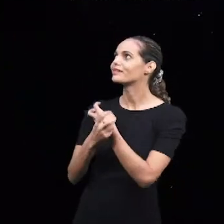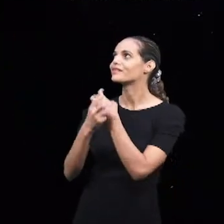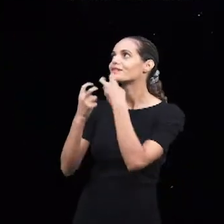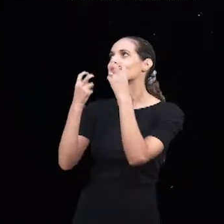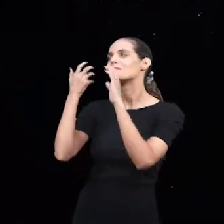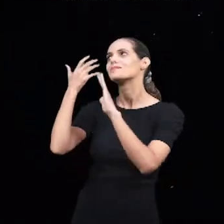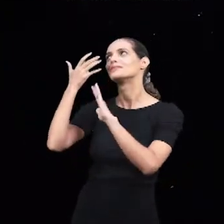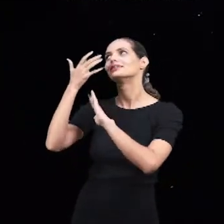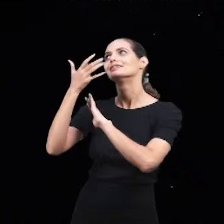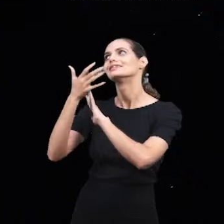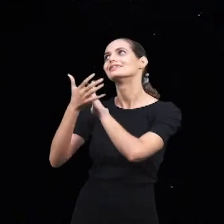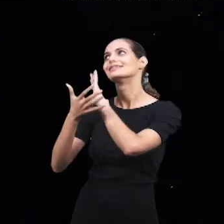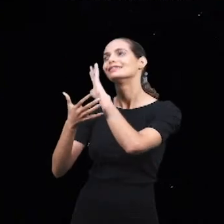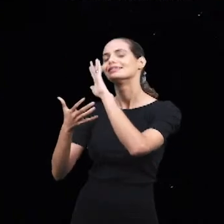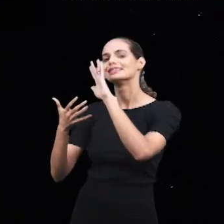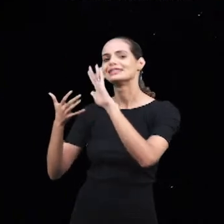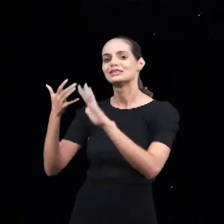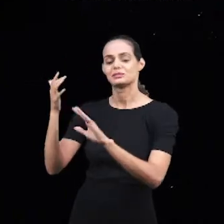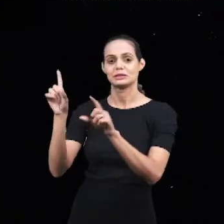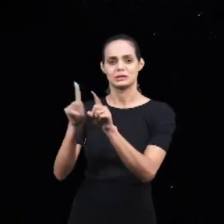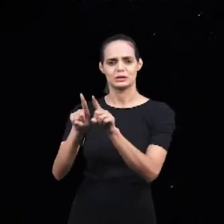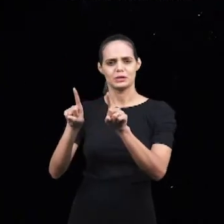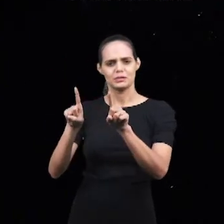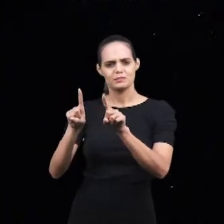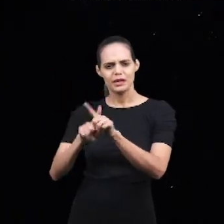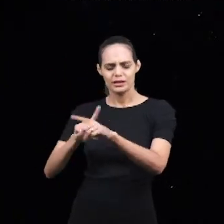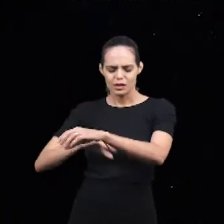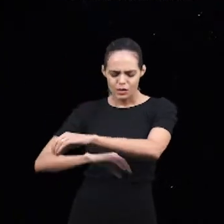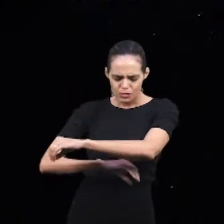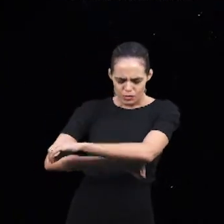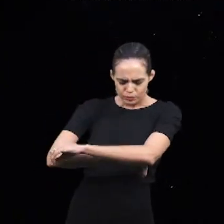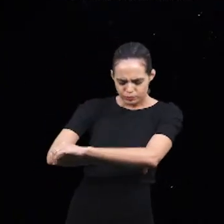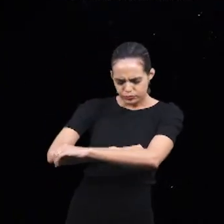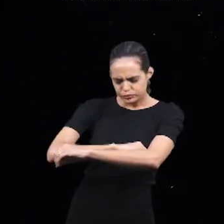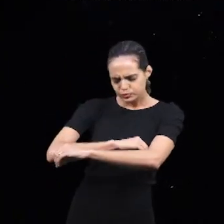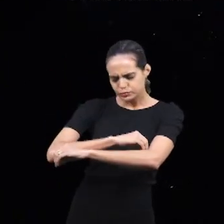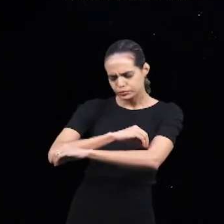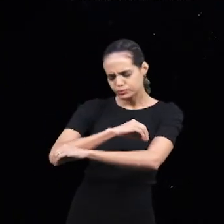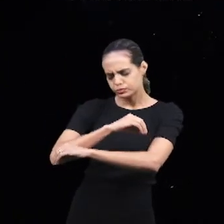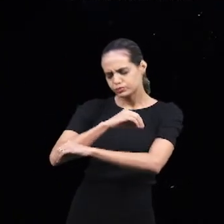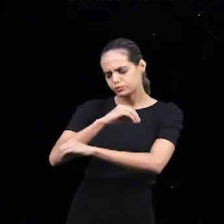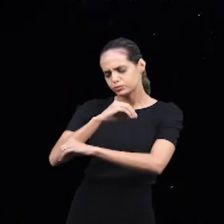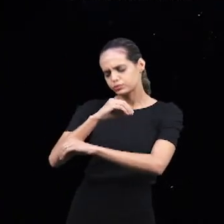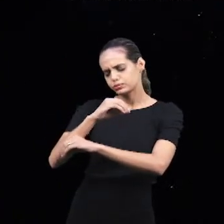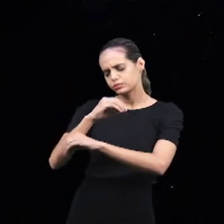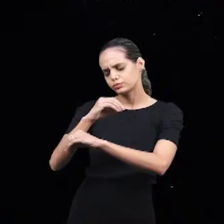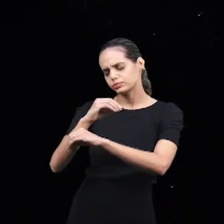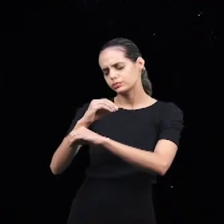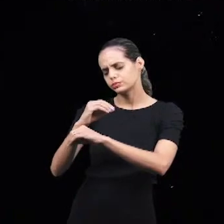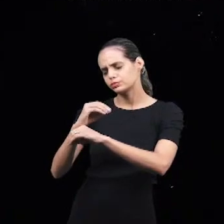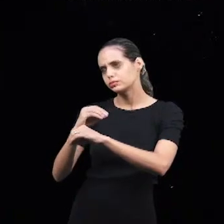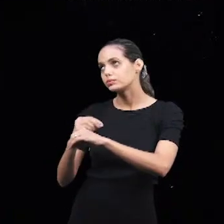voz, em nome das redes eu a ti